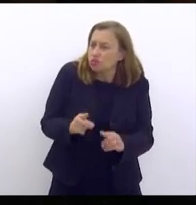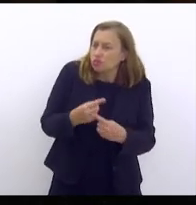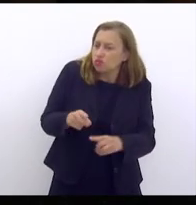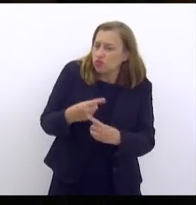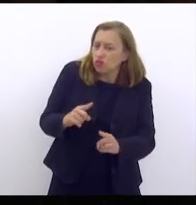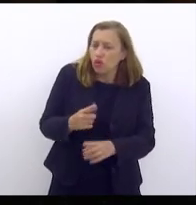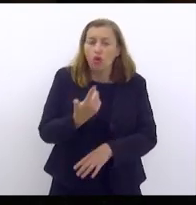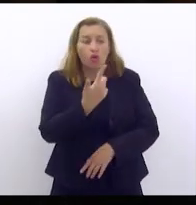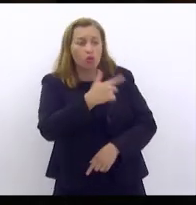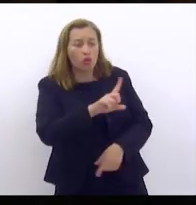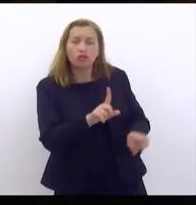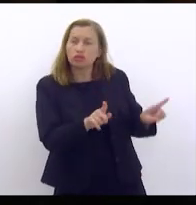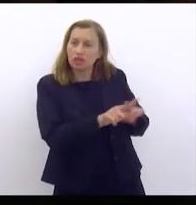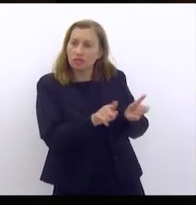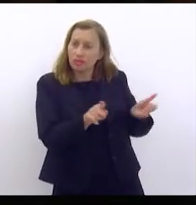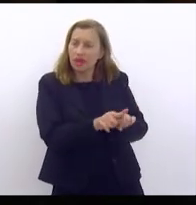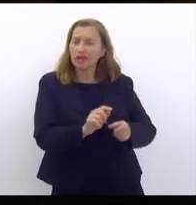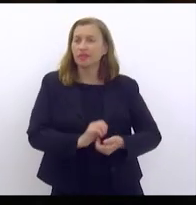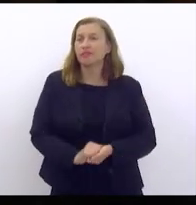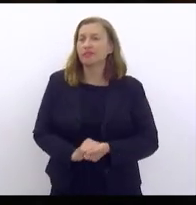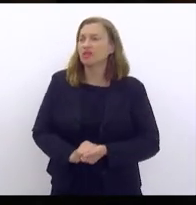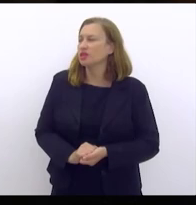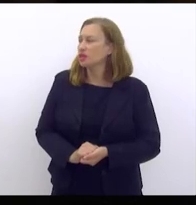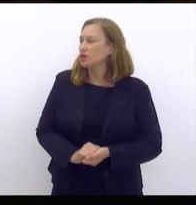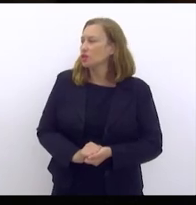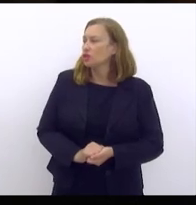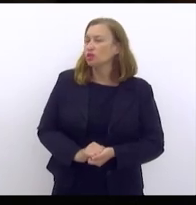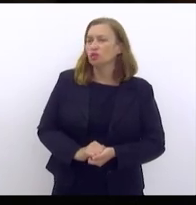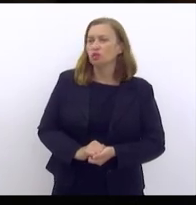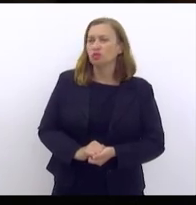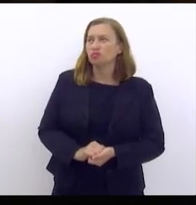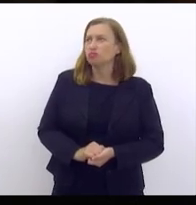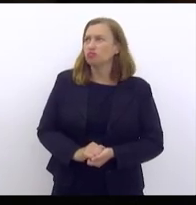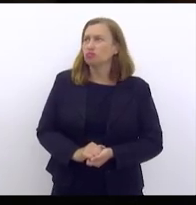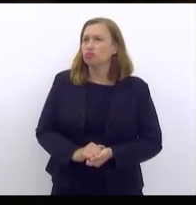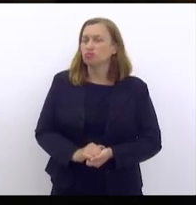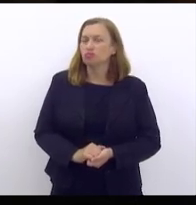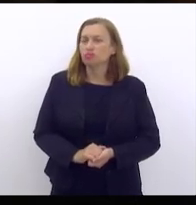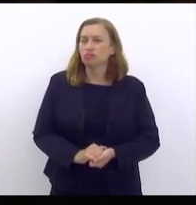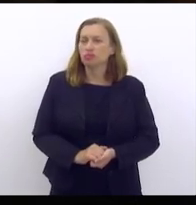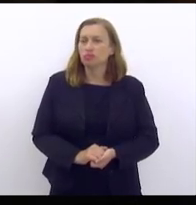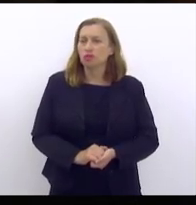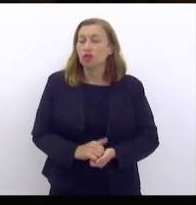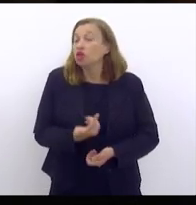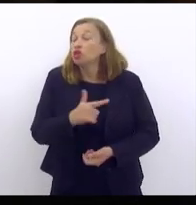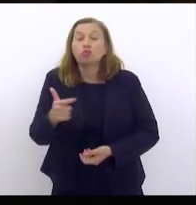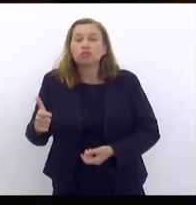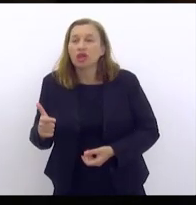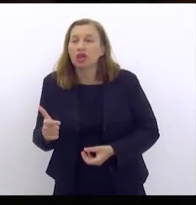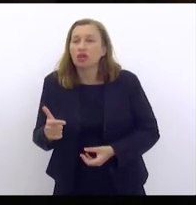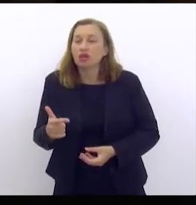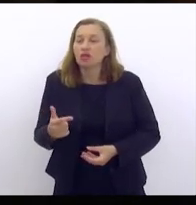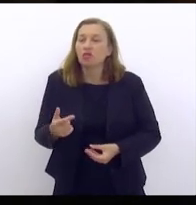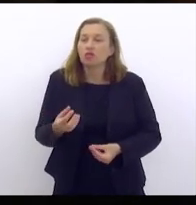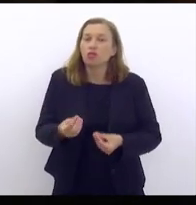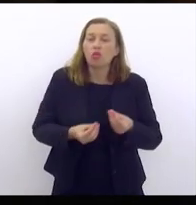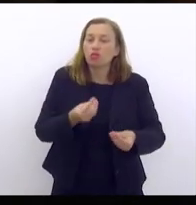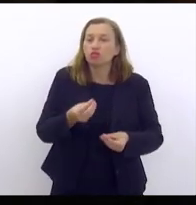lado, também, jamais se justifica qualquer torcedor